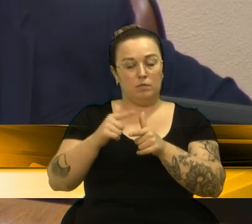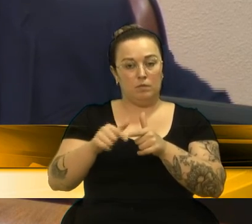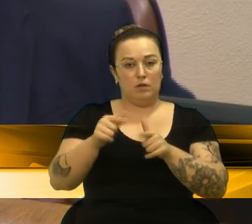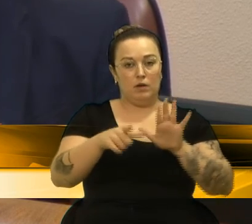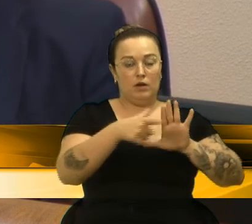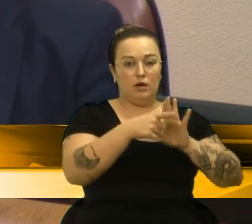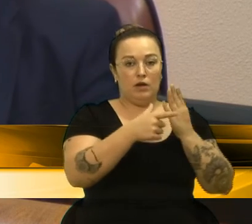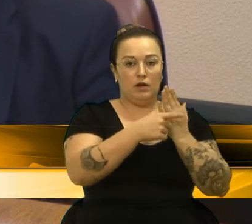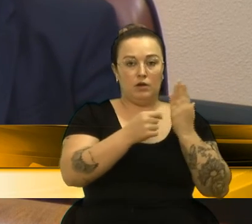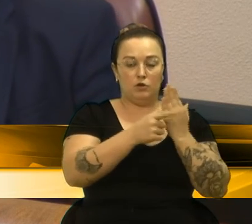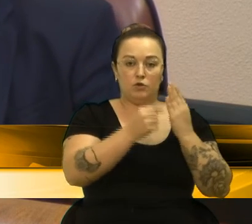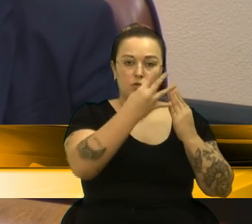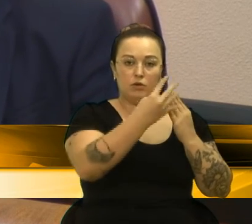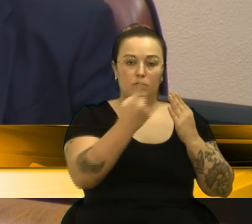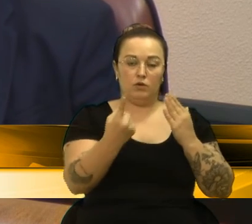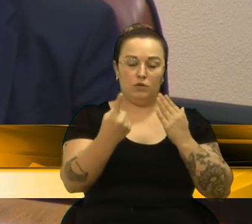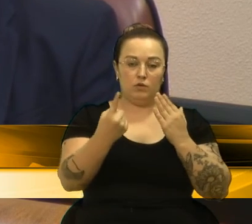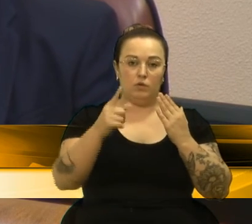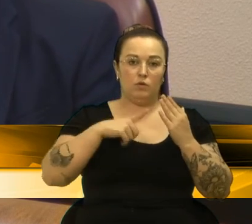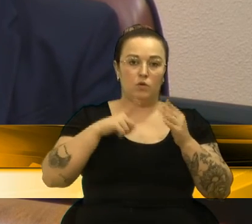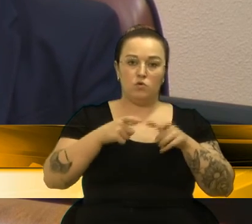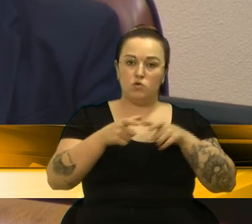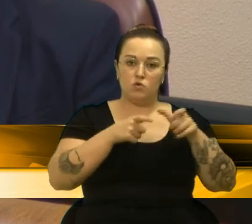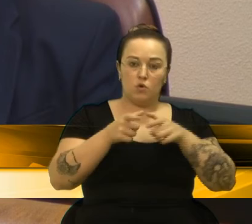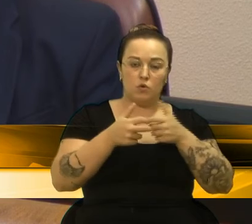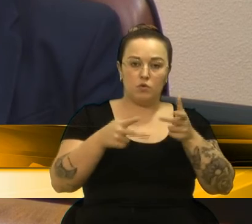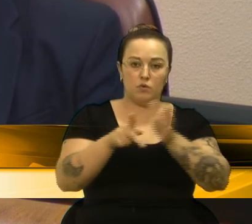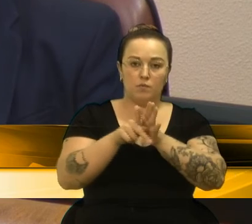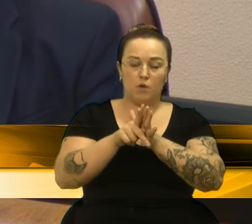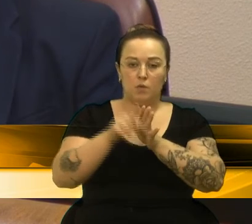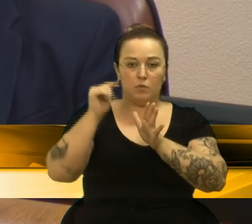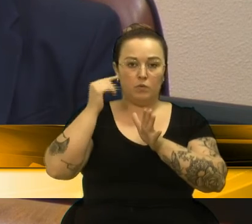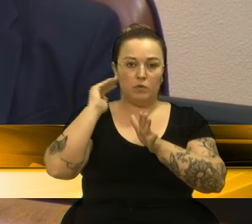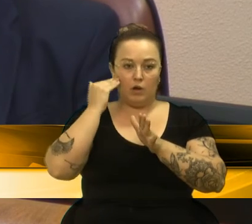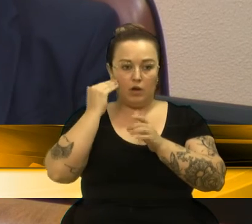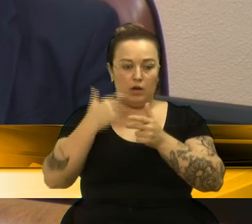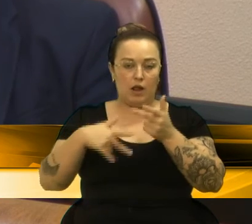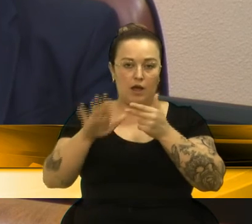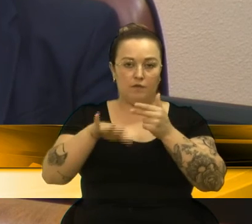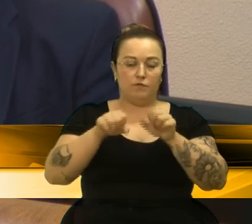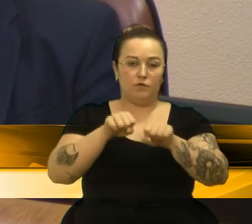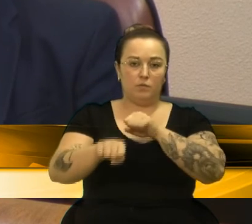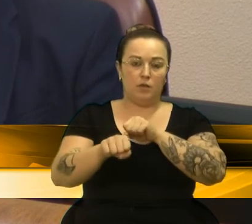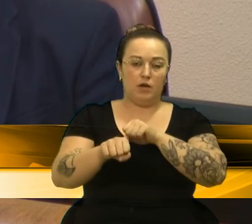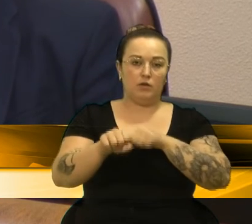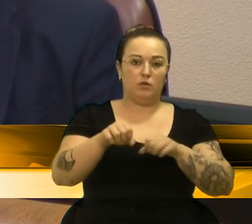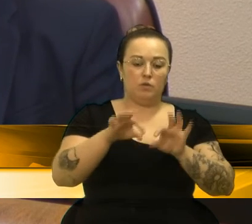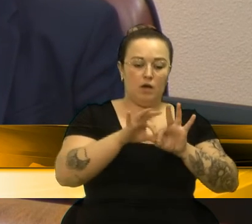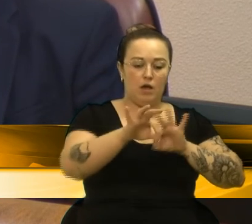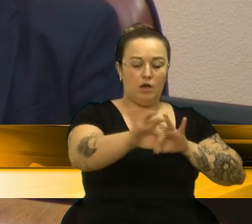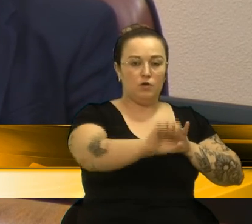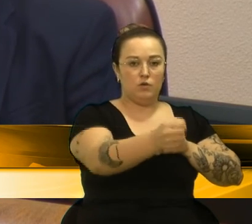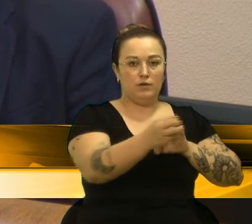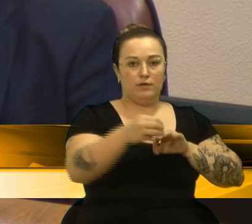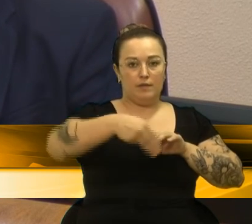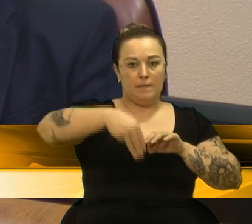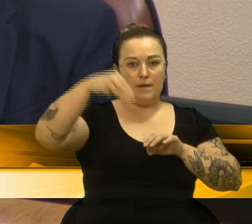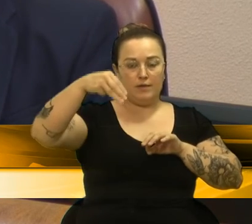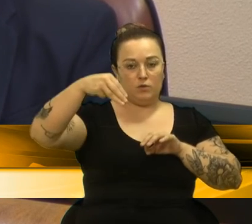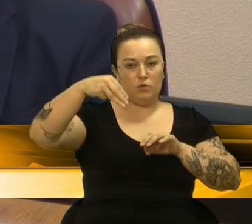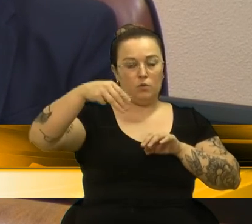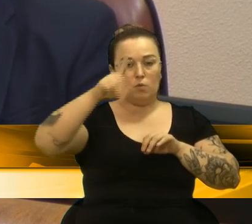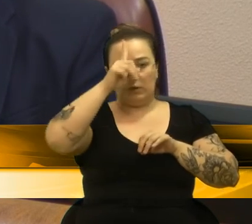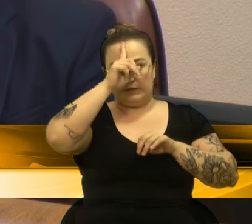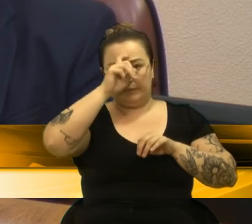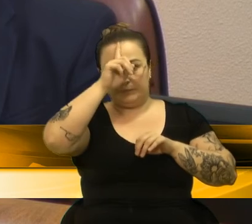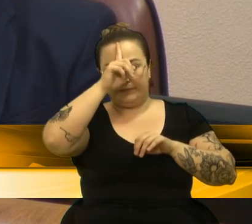será permitida a realização de jogos e diversões ruidosas em locais compreendidos em área formada por um raio de 80 metros dos hospitais, casas de saúde, templos,